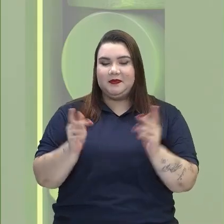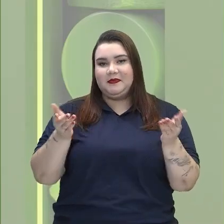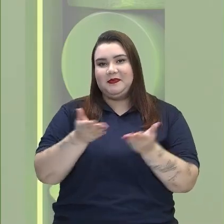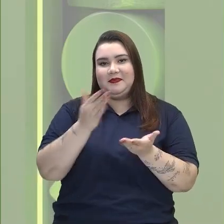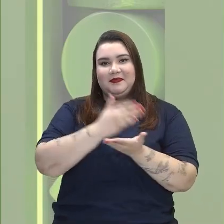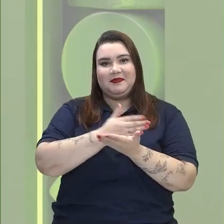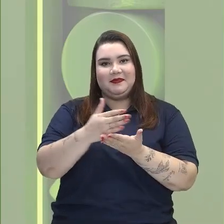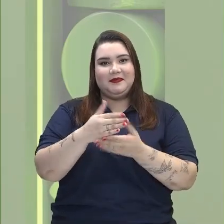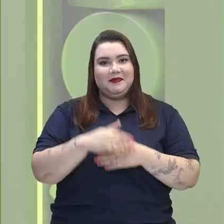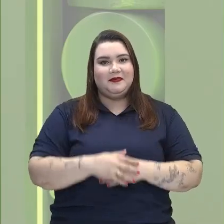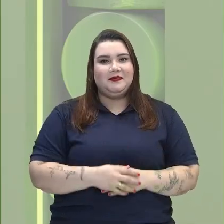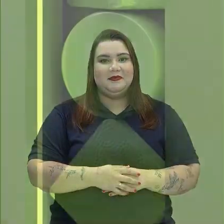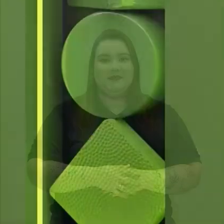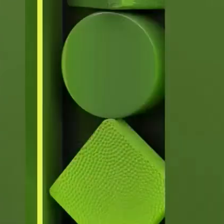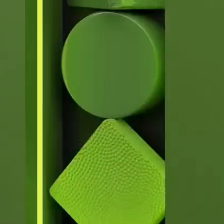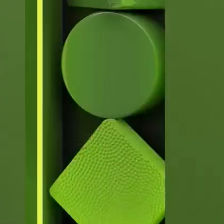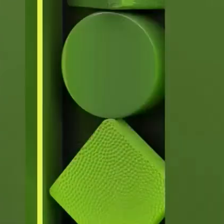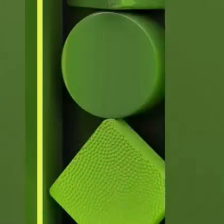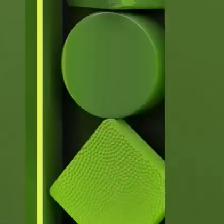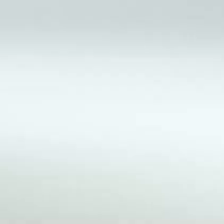vamos então à nossa aula.